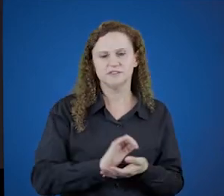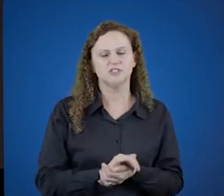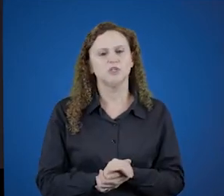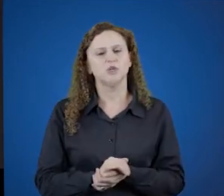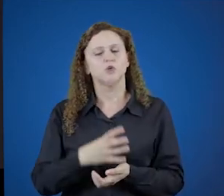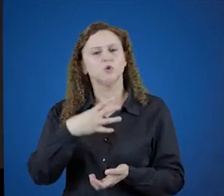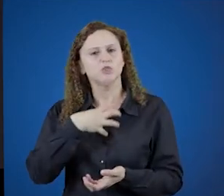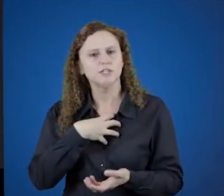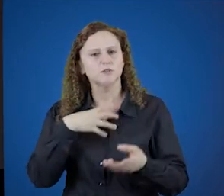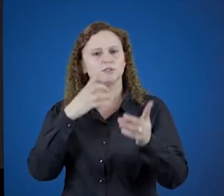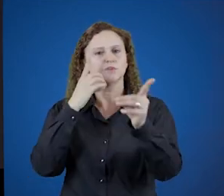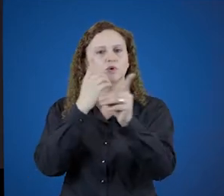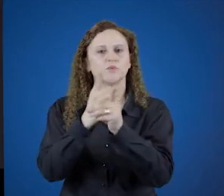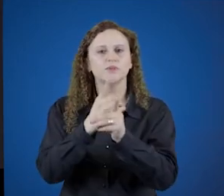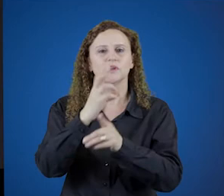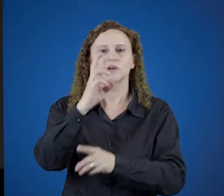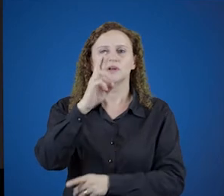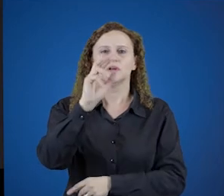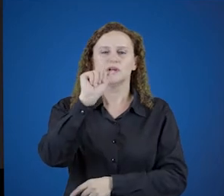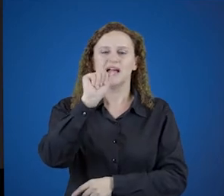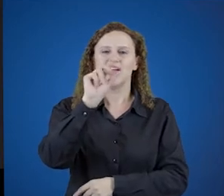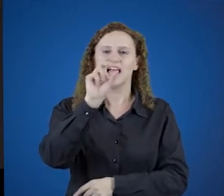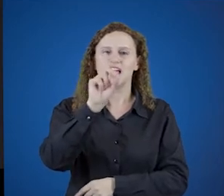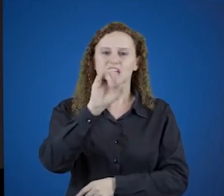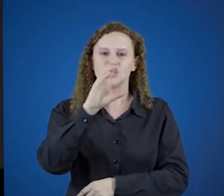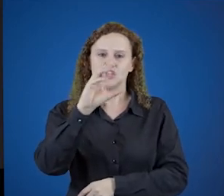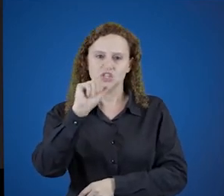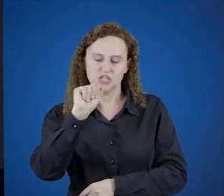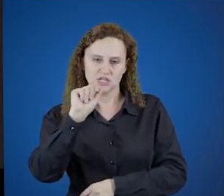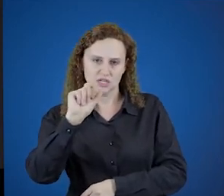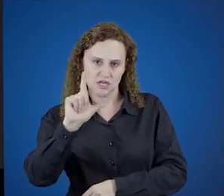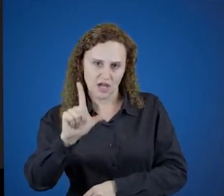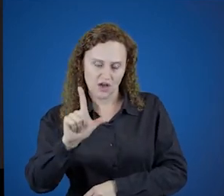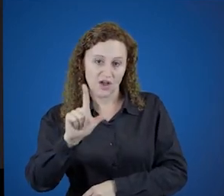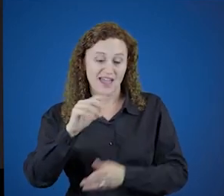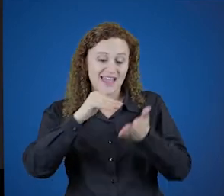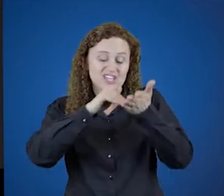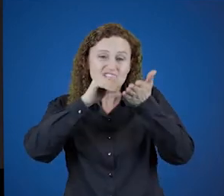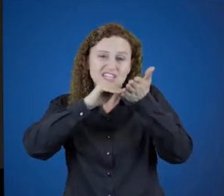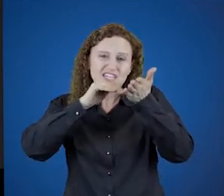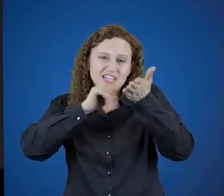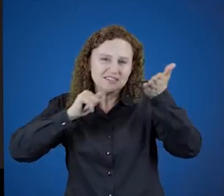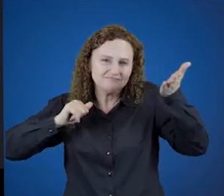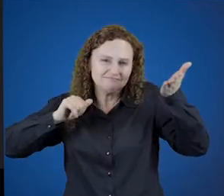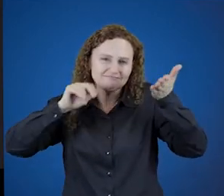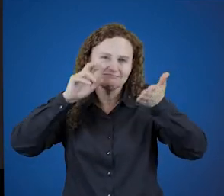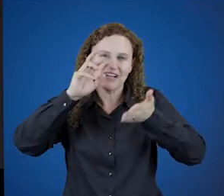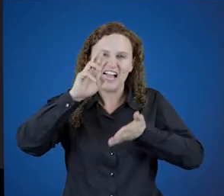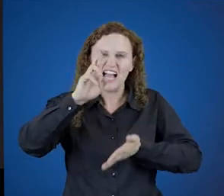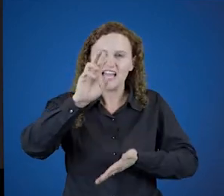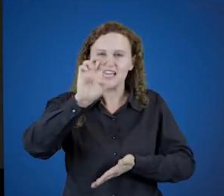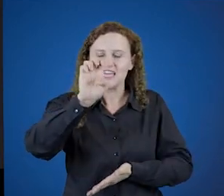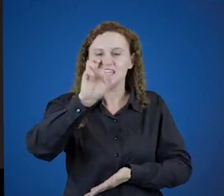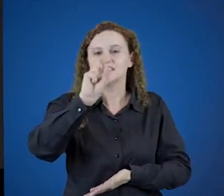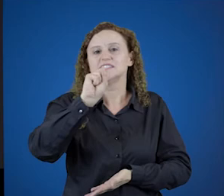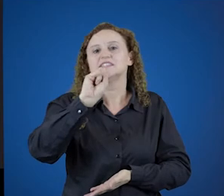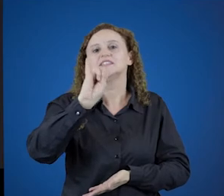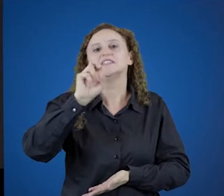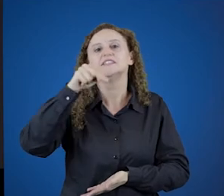i.a. forma de encontrar o radical da palavra é tirando a desinência do genitivo